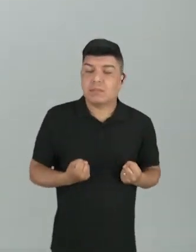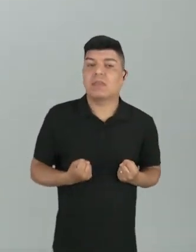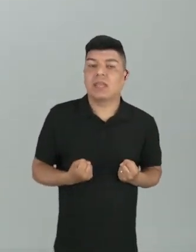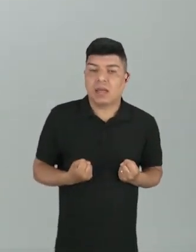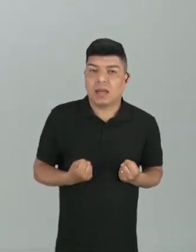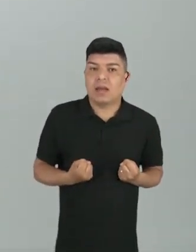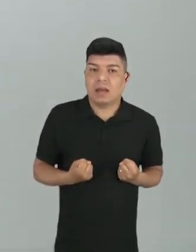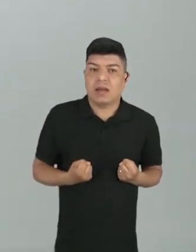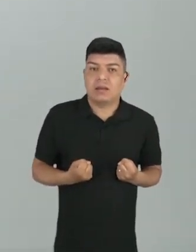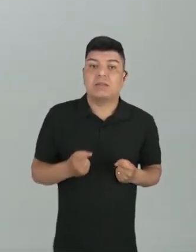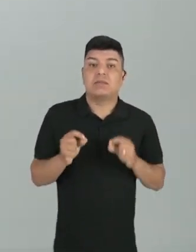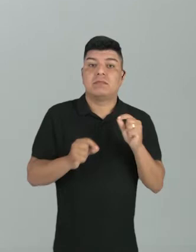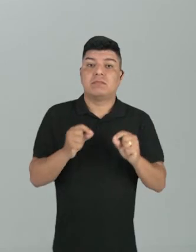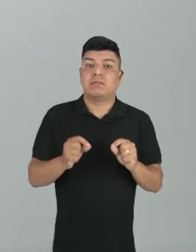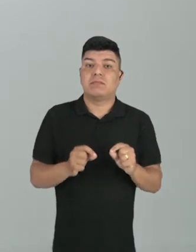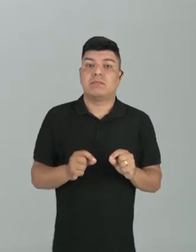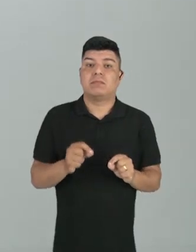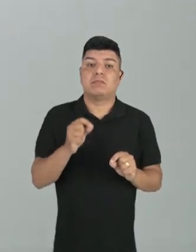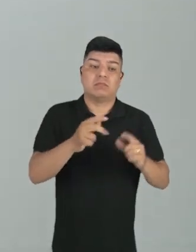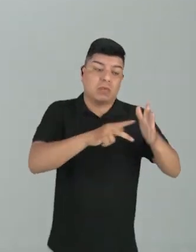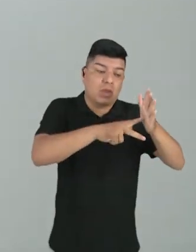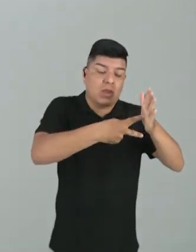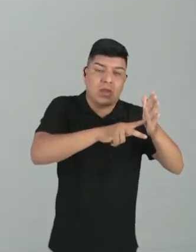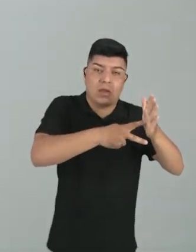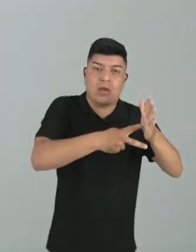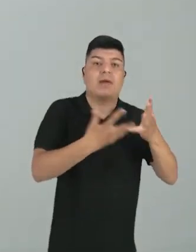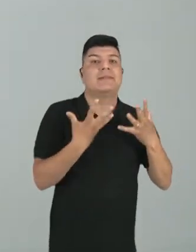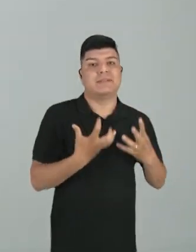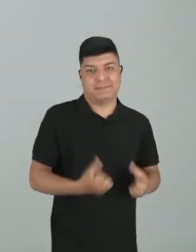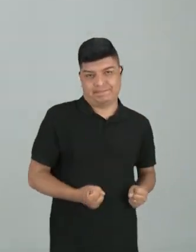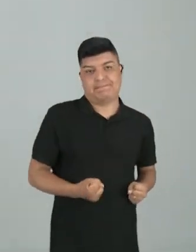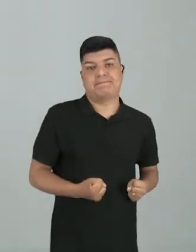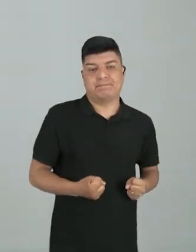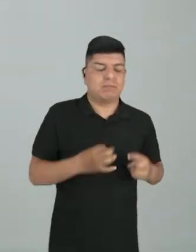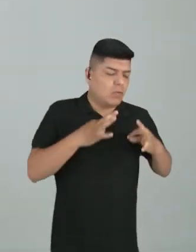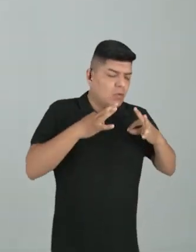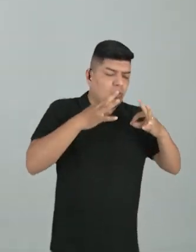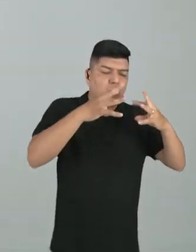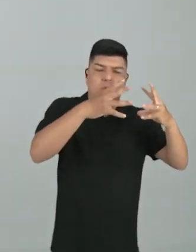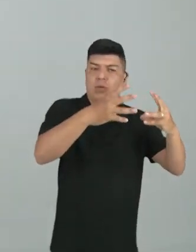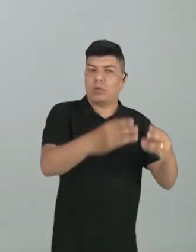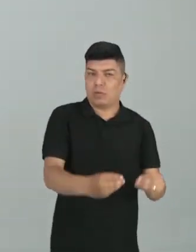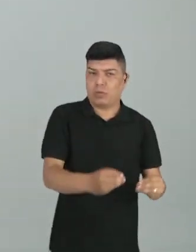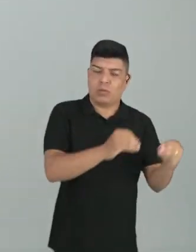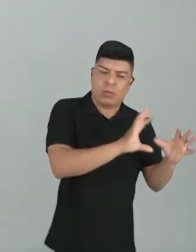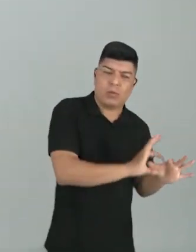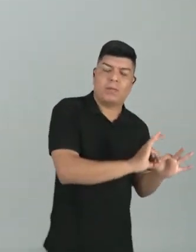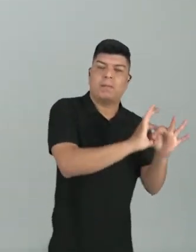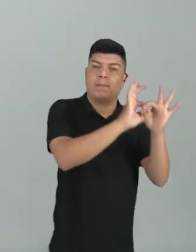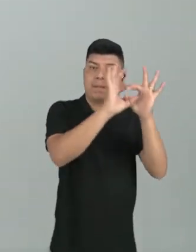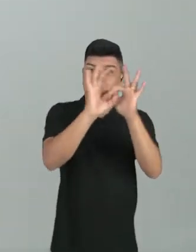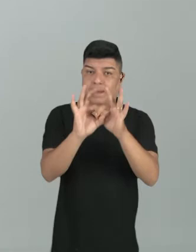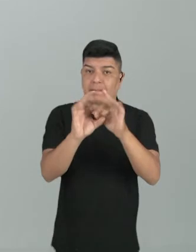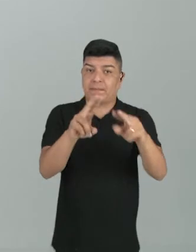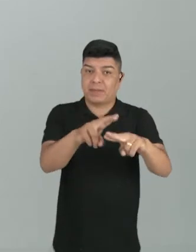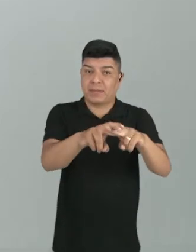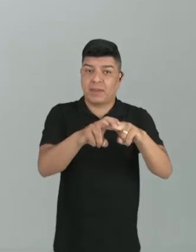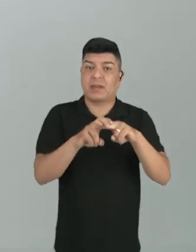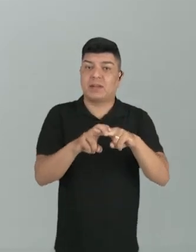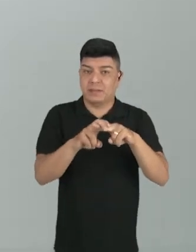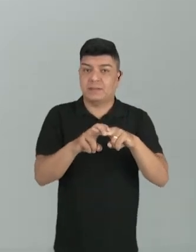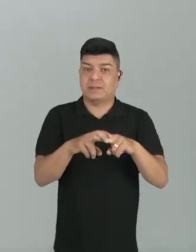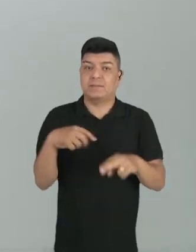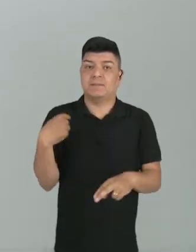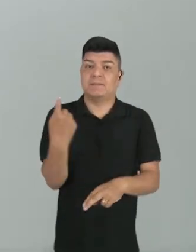uma representação sindical aderiram durante todo esse contexto. Daí, reforço,